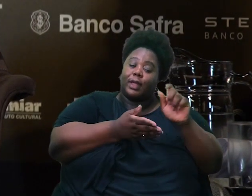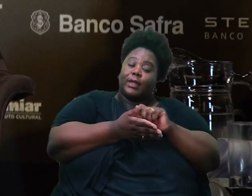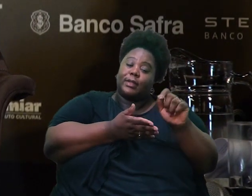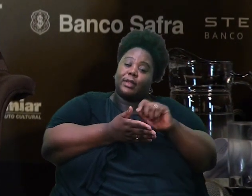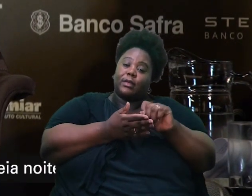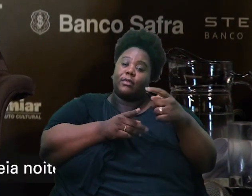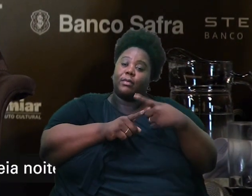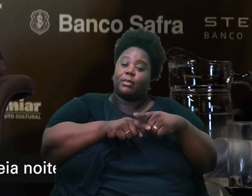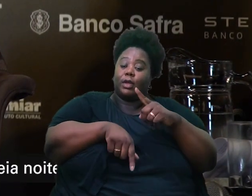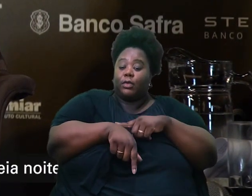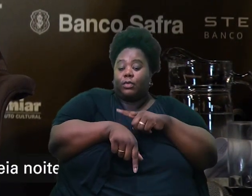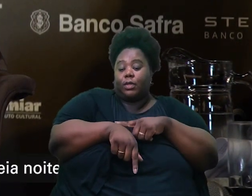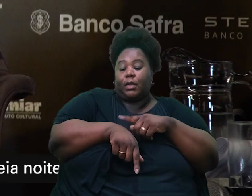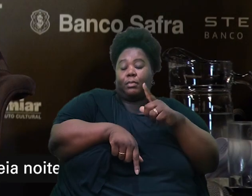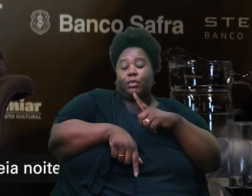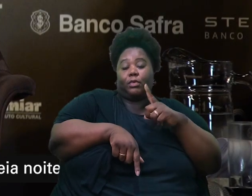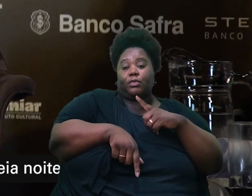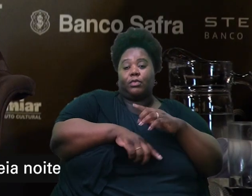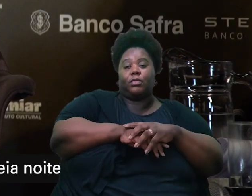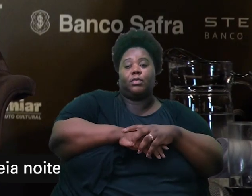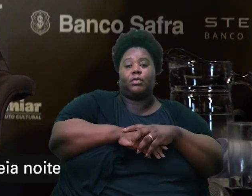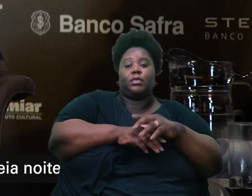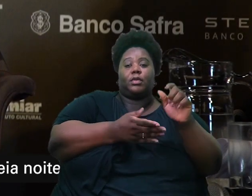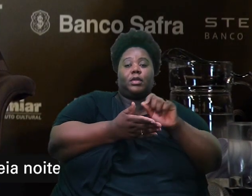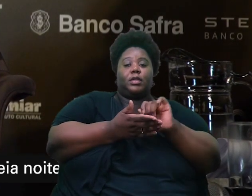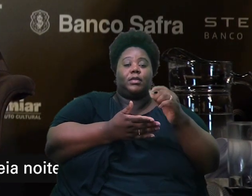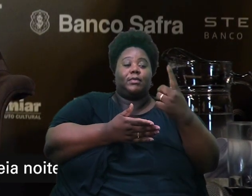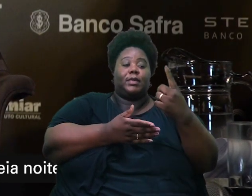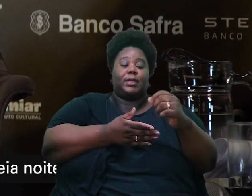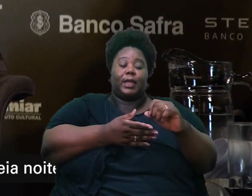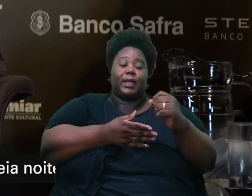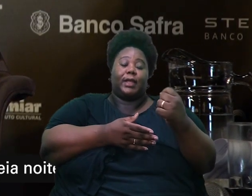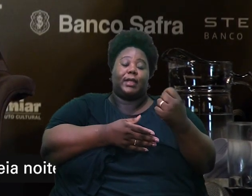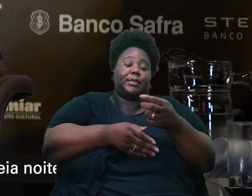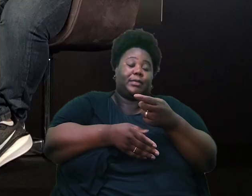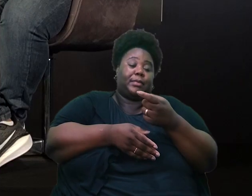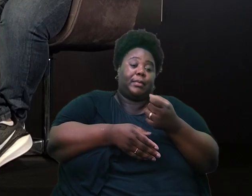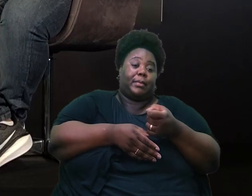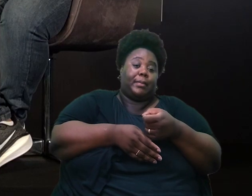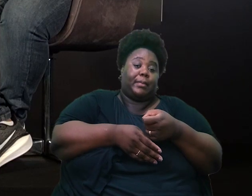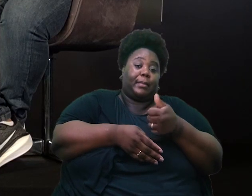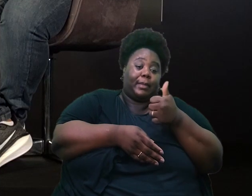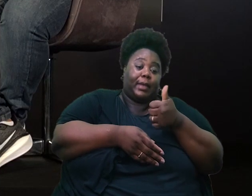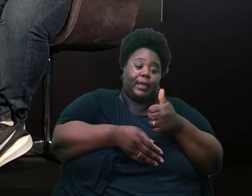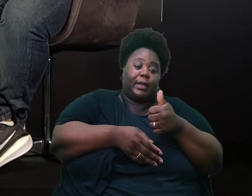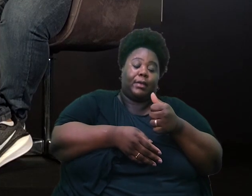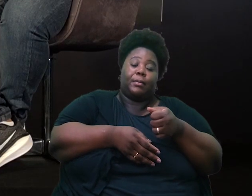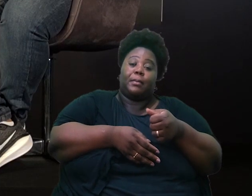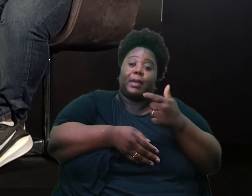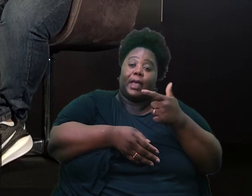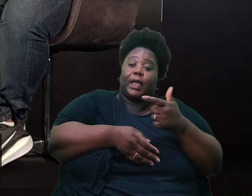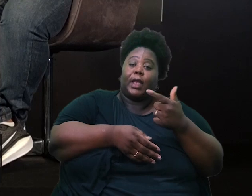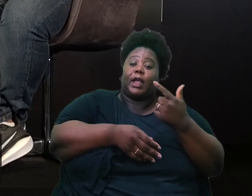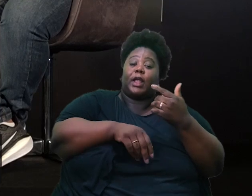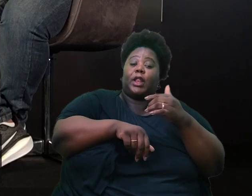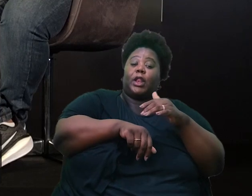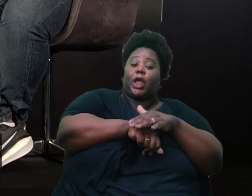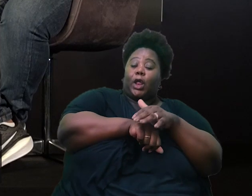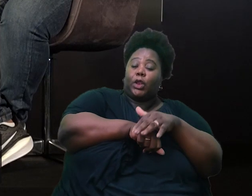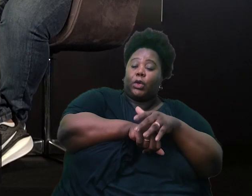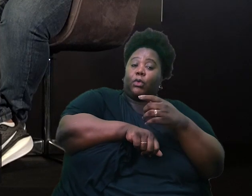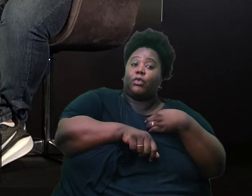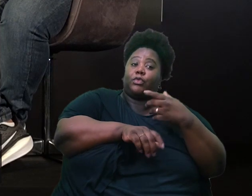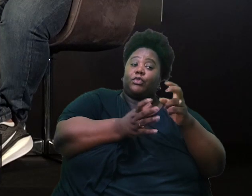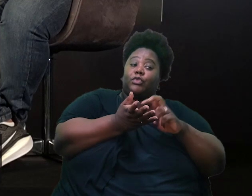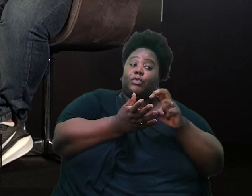que é o tempo que eu tinha de escrever entre 10 da noite e meia-noite, porque no dia seguinte, às 6 horas da manhã, eu tinha que pegar o ônibus